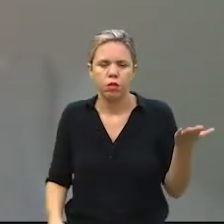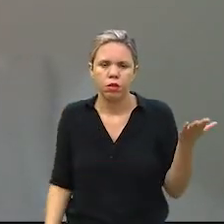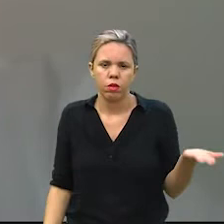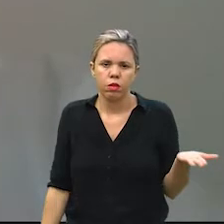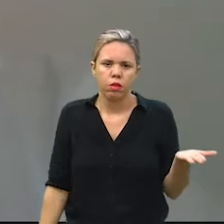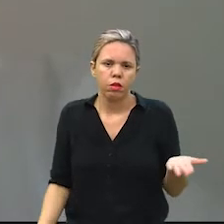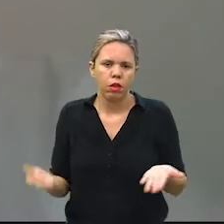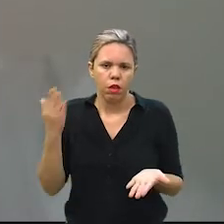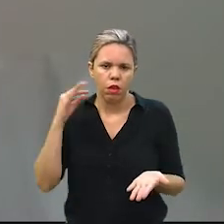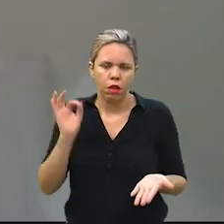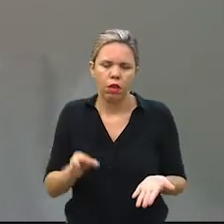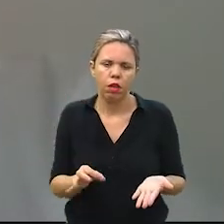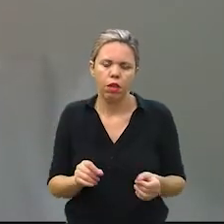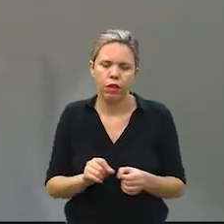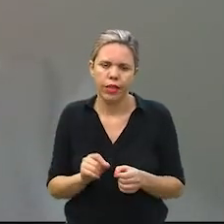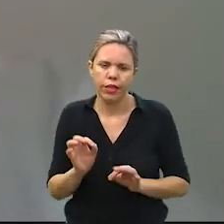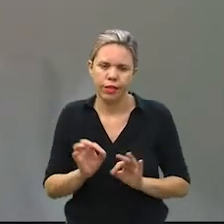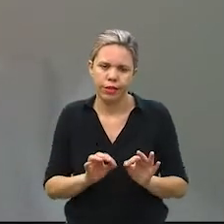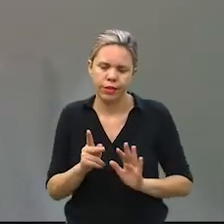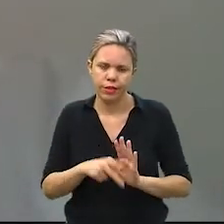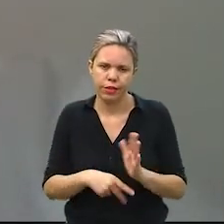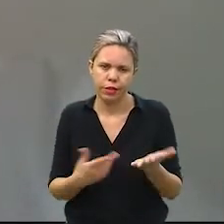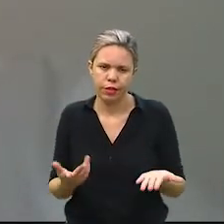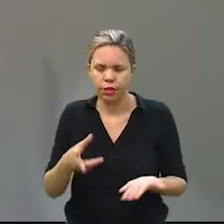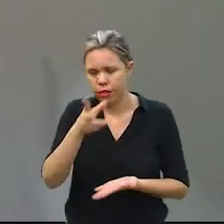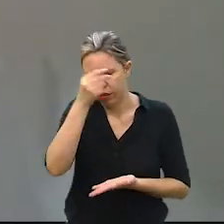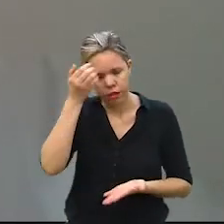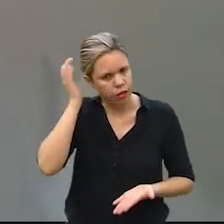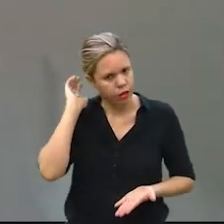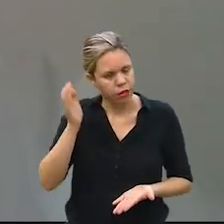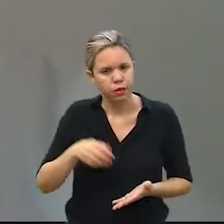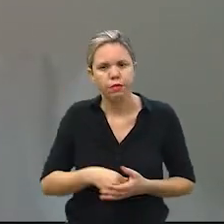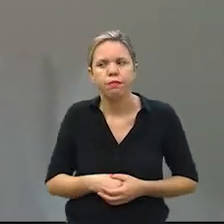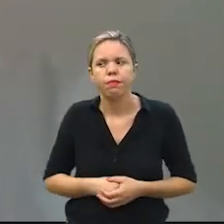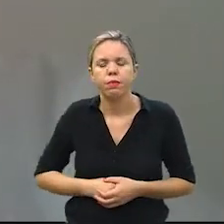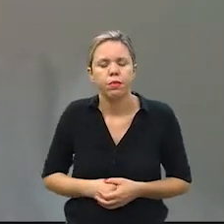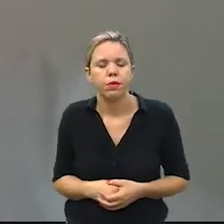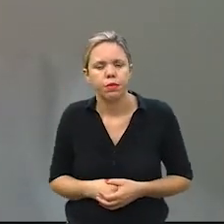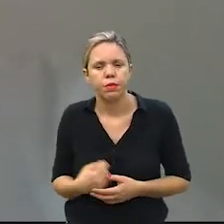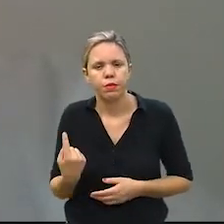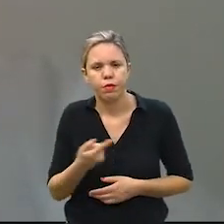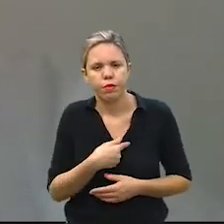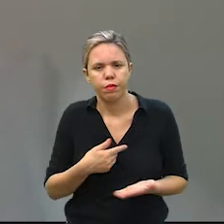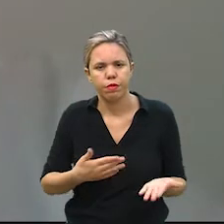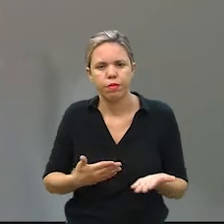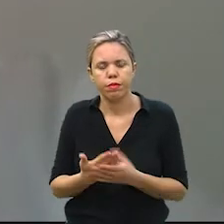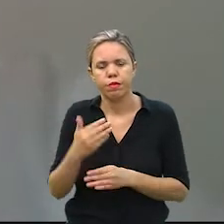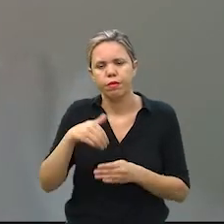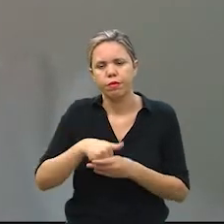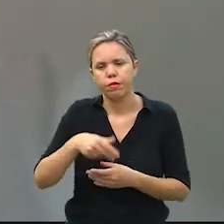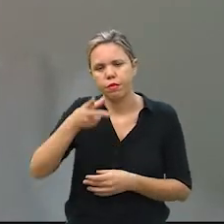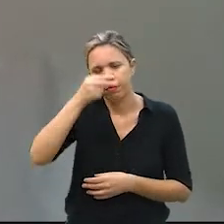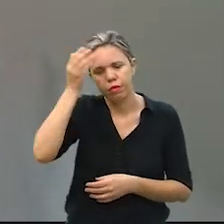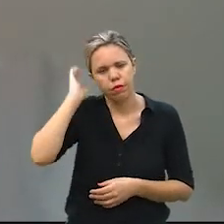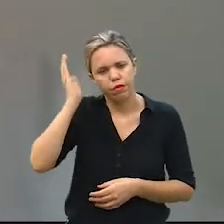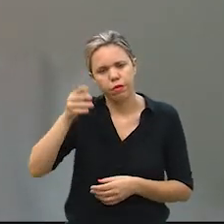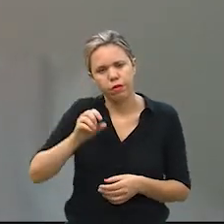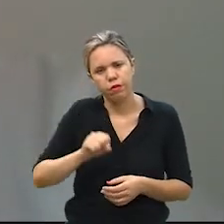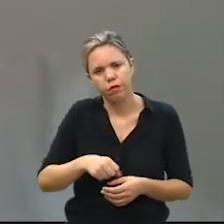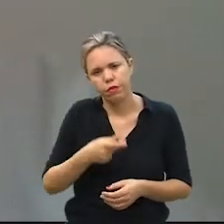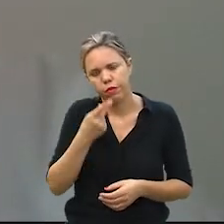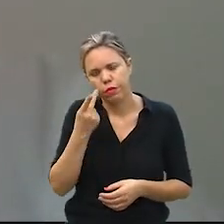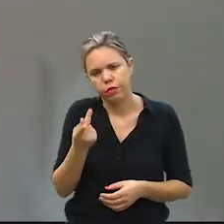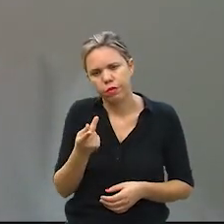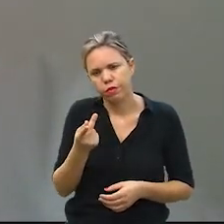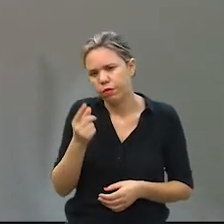Tenho certeza que ele tem feito esse planejamento. O prefeito Dário, nós elegemos o prefeito Dário, fizemos eu, Arnaldo,